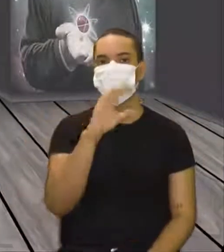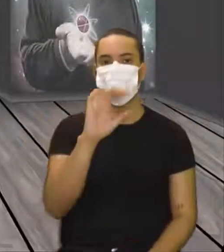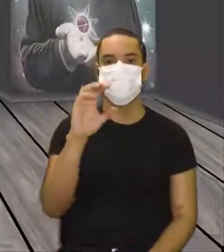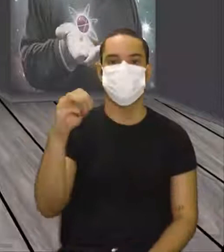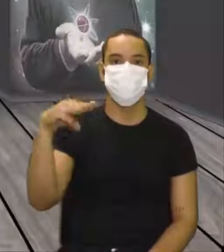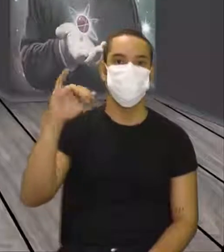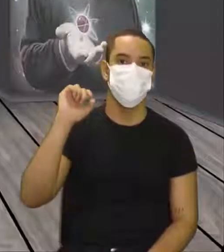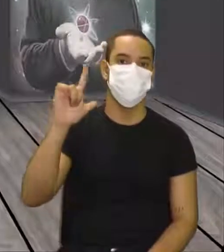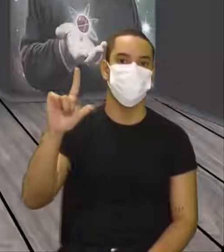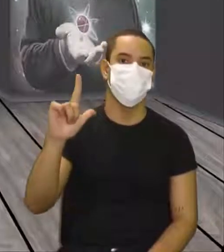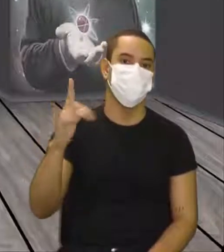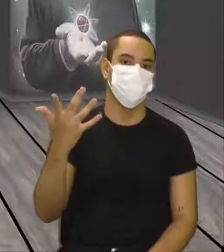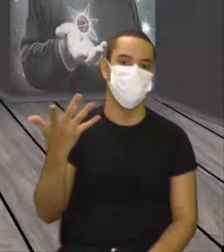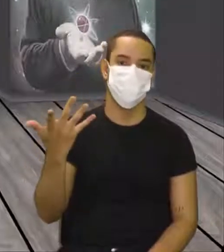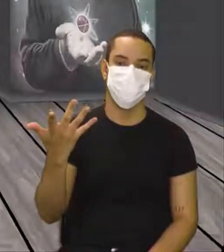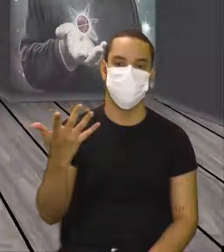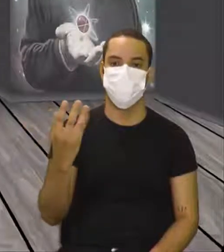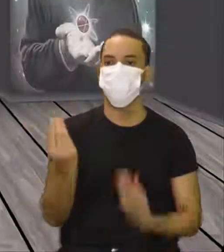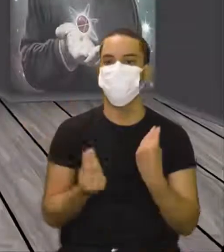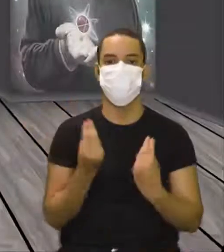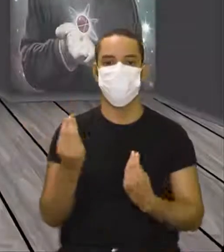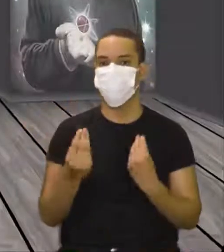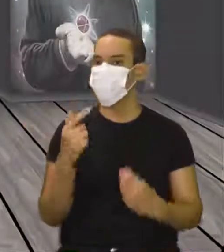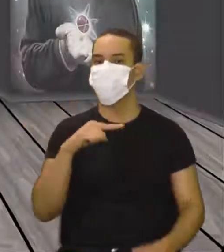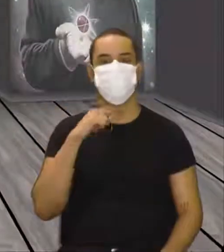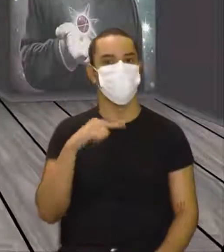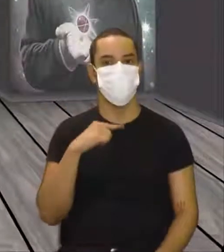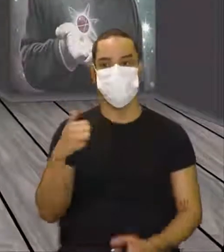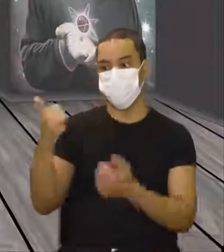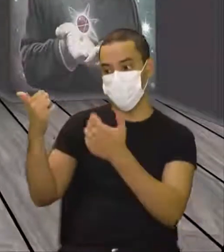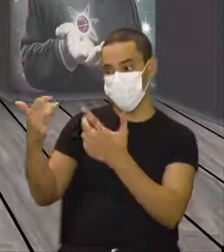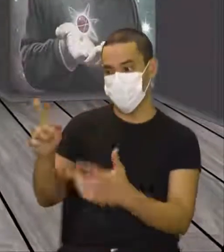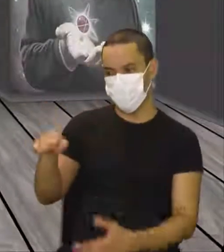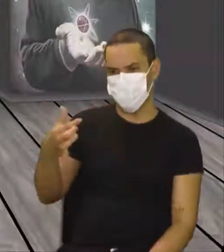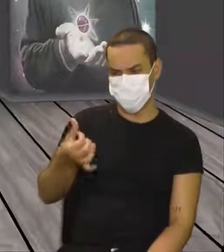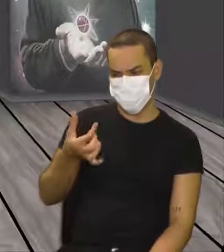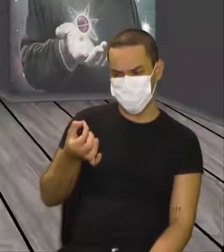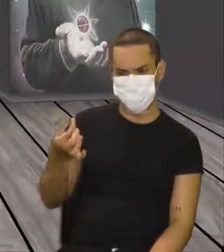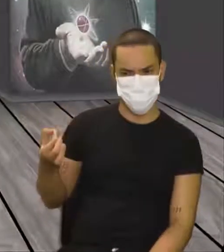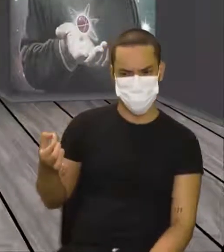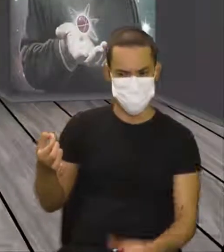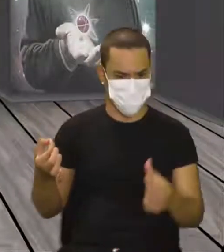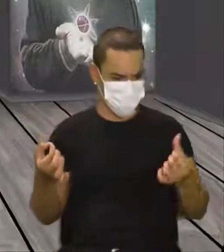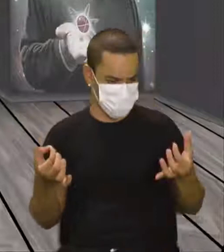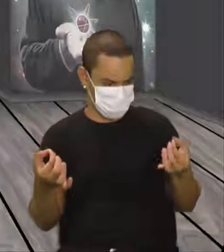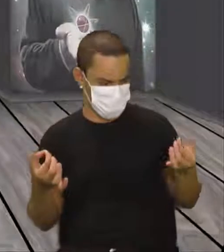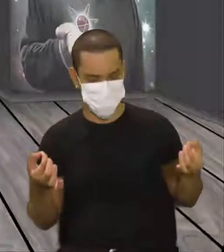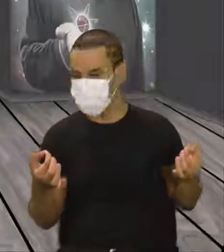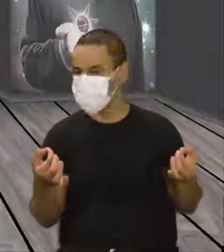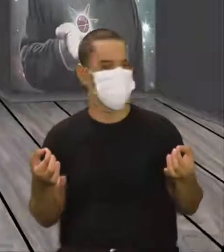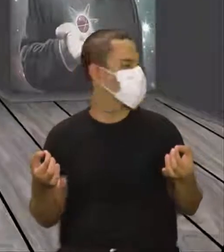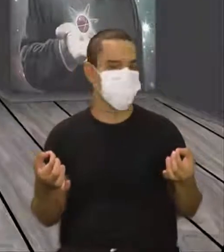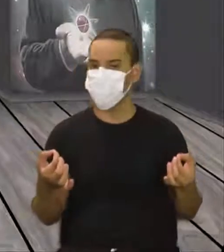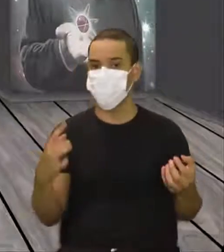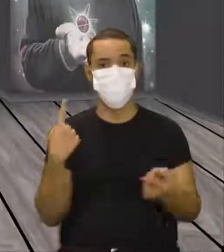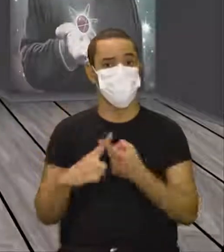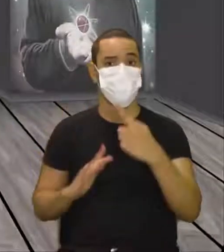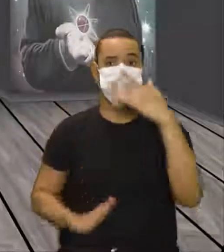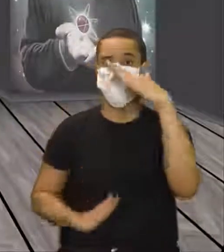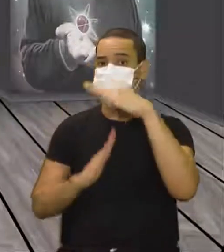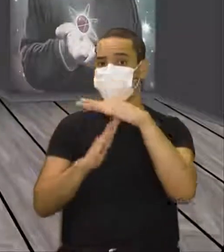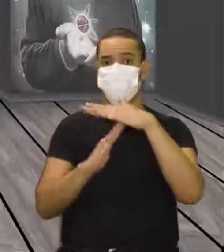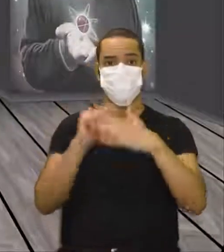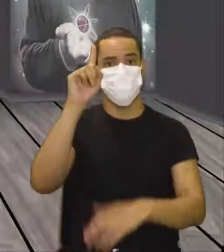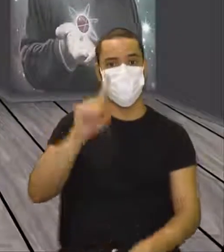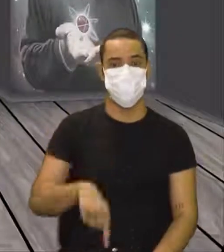Se você fizer a velocidade relativa dos dois, não dá para dizer que é 600. A velocidade limite vai ser a velocidade da luz. O